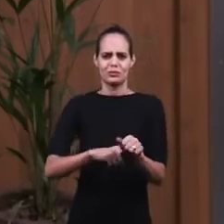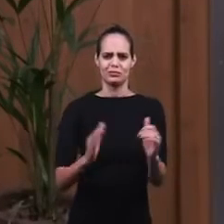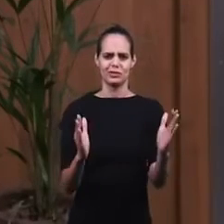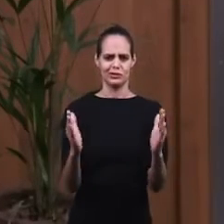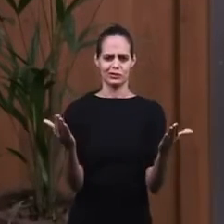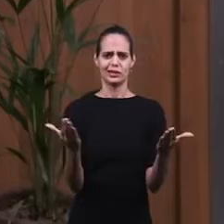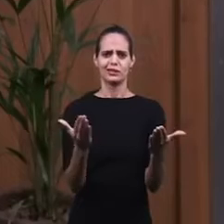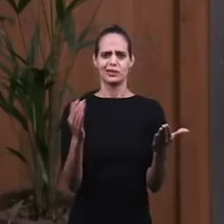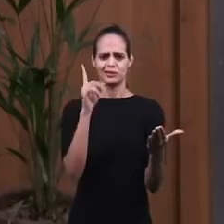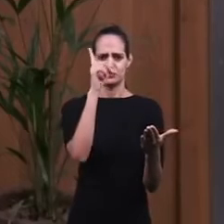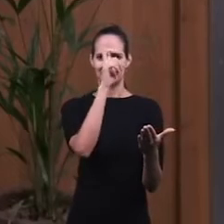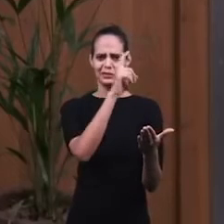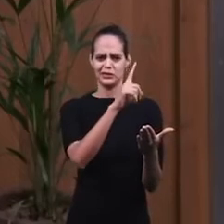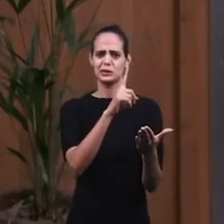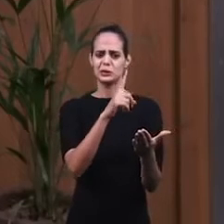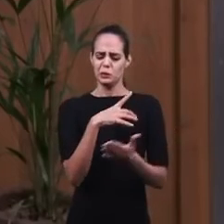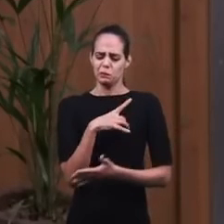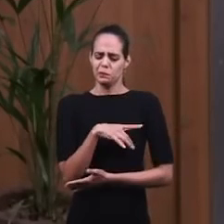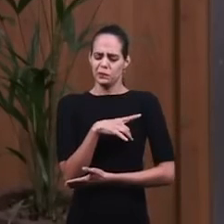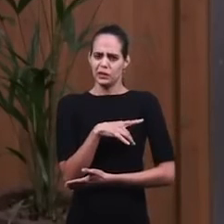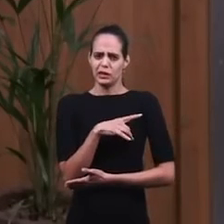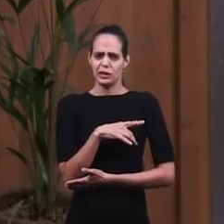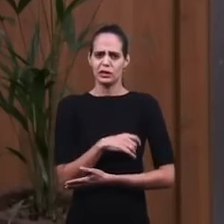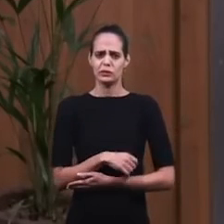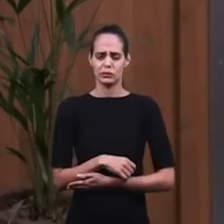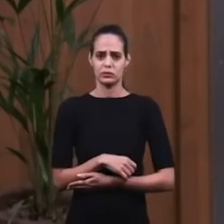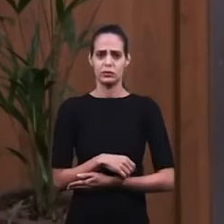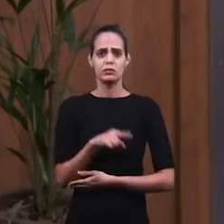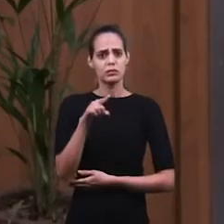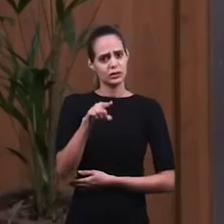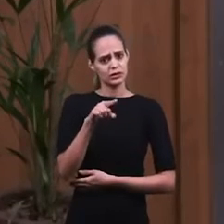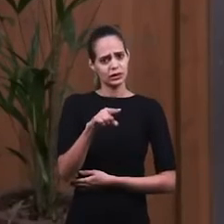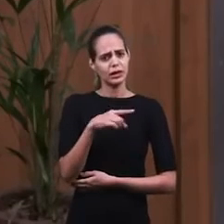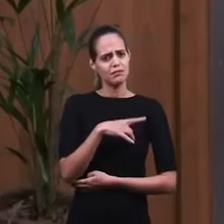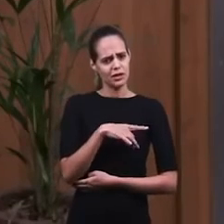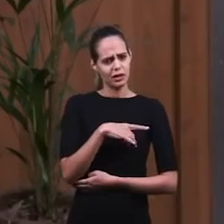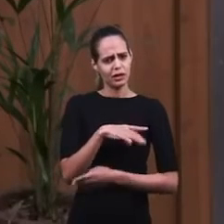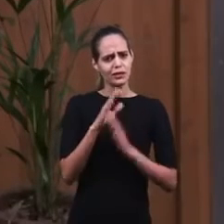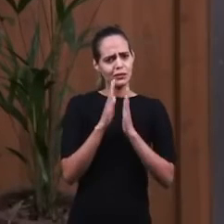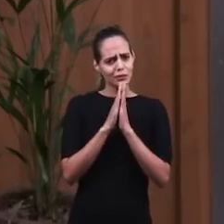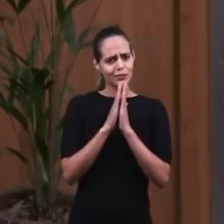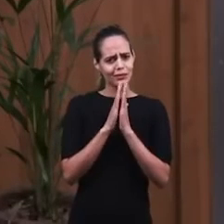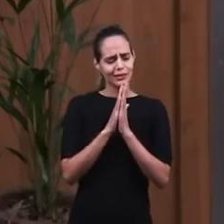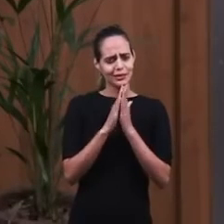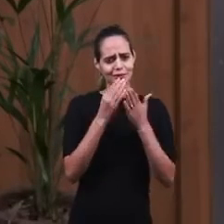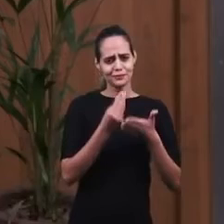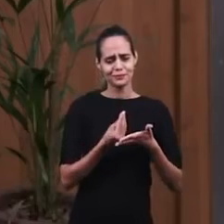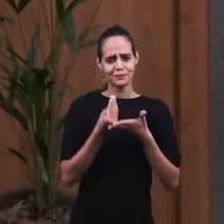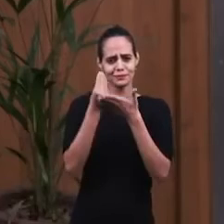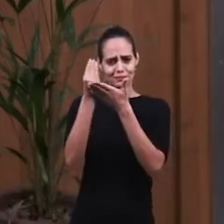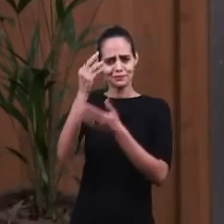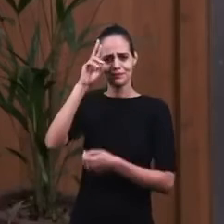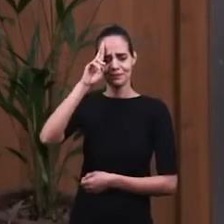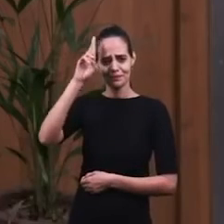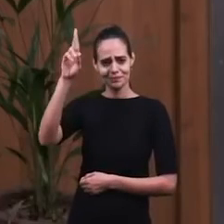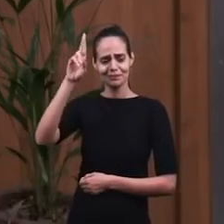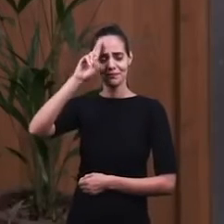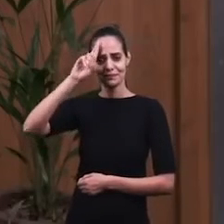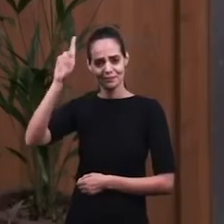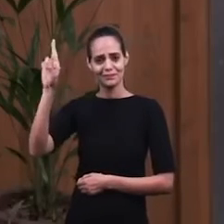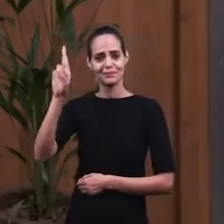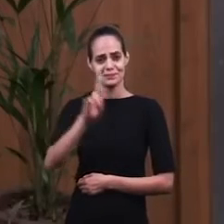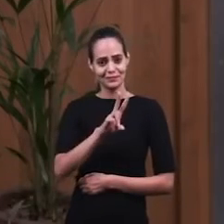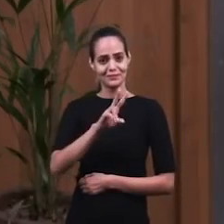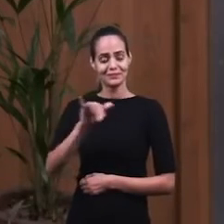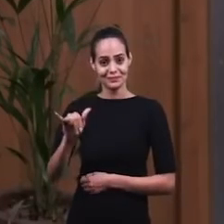muito temerosos, e você pode colocar essa ansiedade, esse temor diante do Senhor, e o Senhor